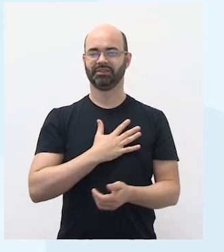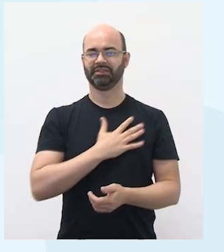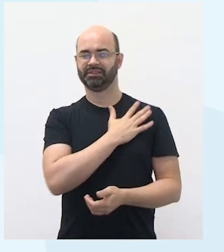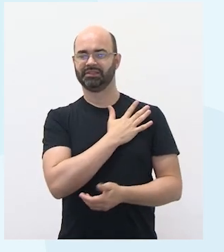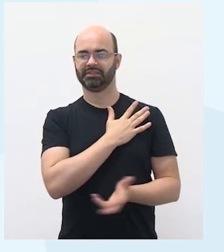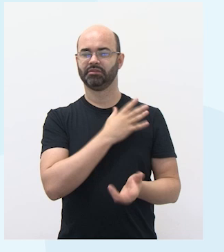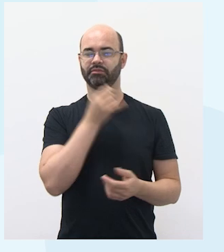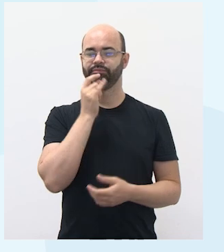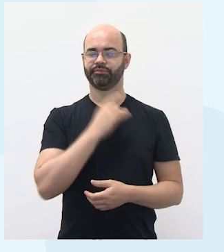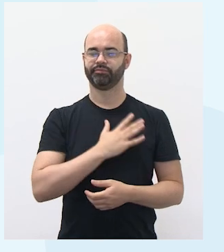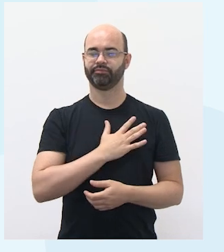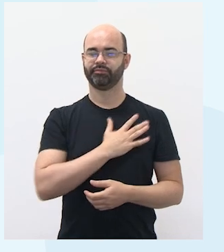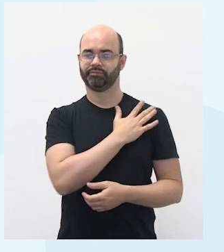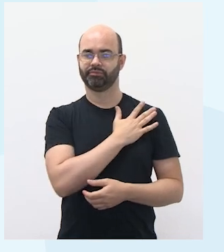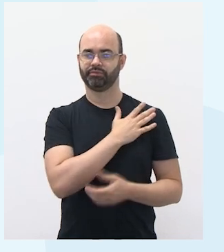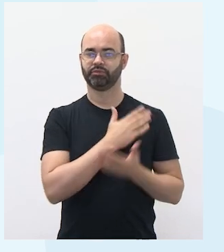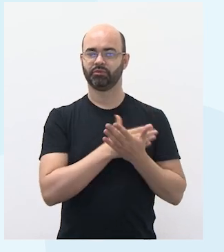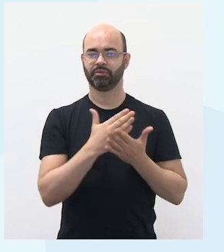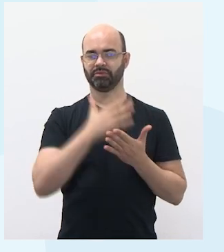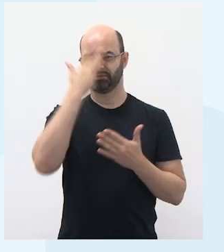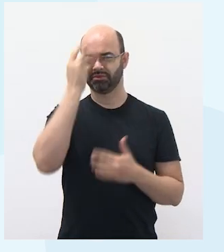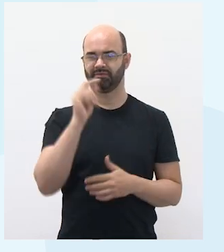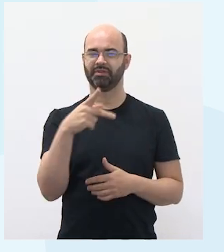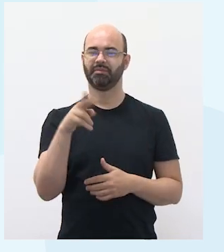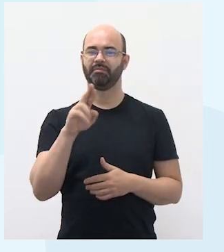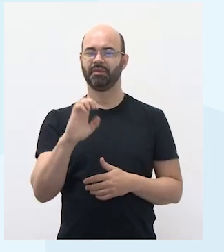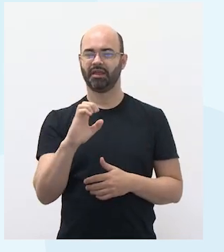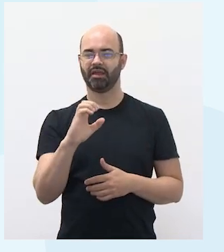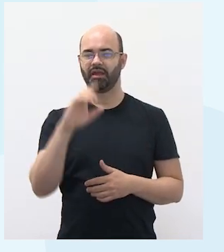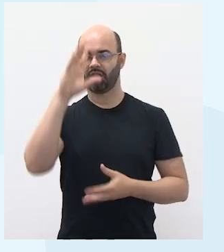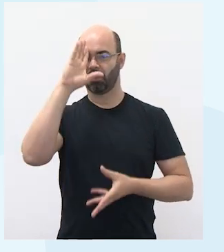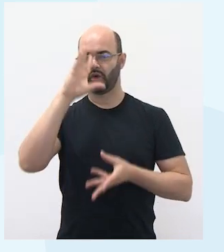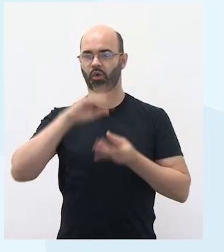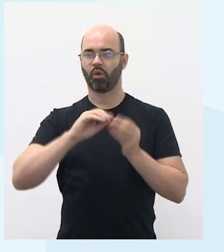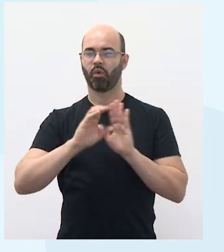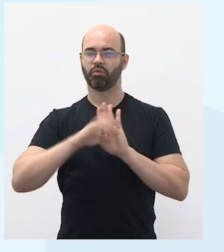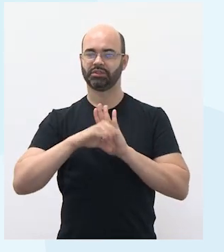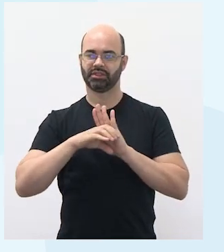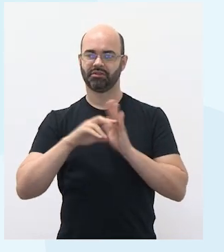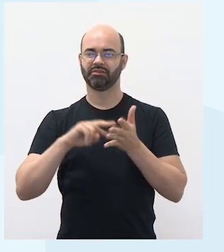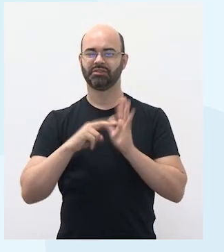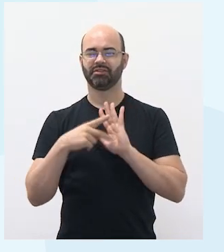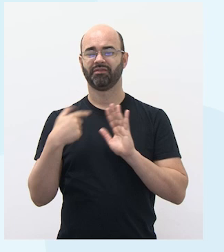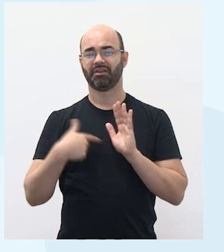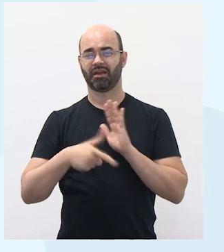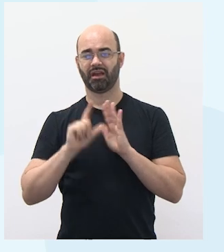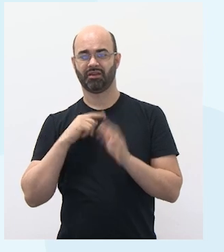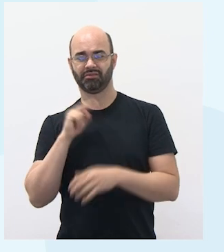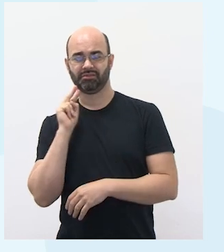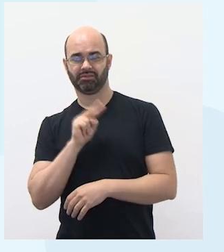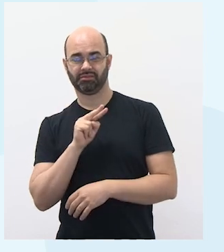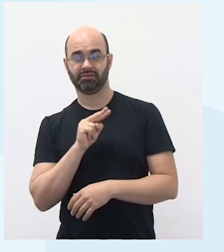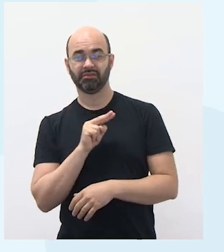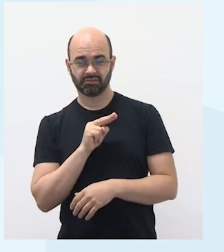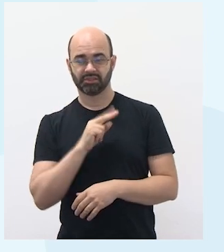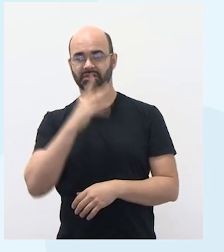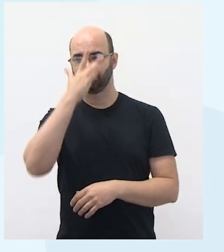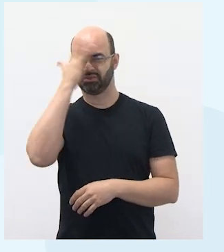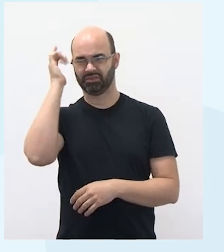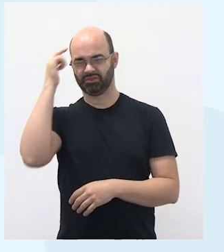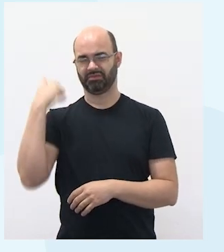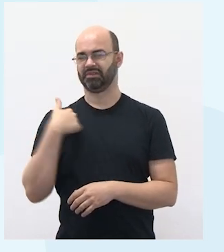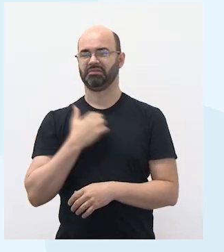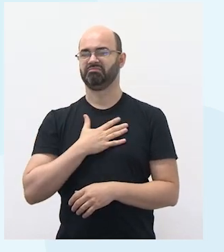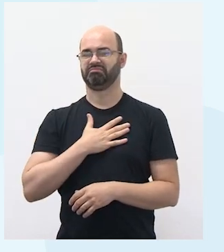que pré-conceito é um conceito estabelecido antes, e isso nos faz discriminar quem está próximo